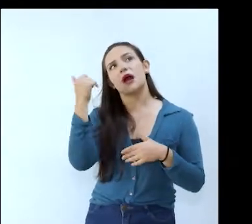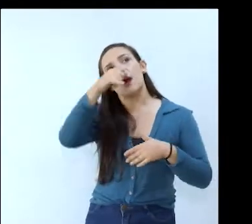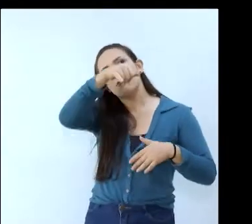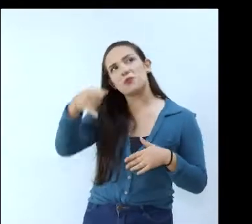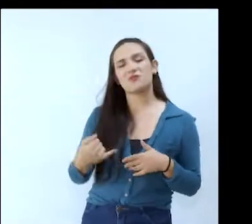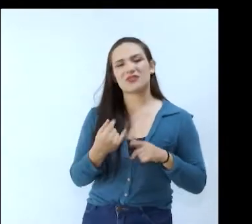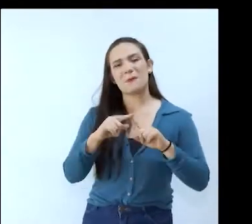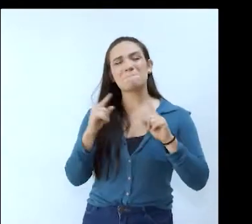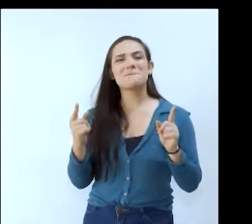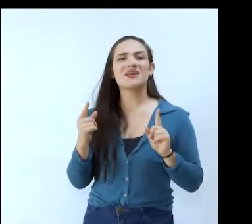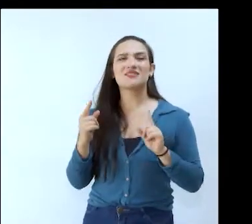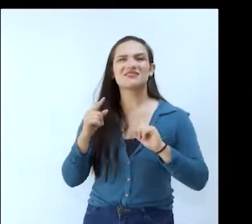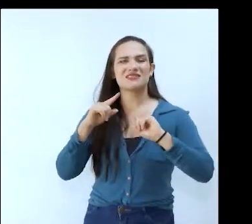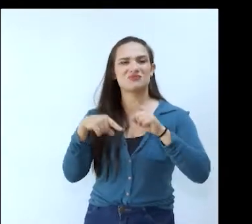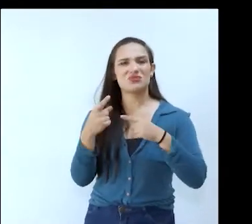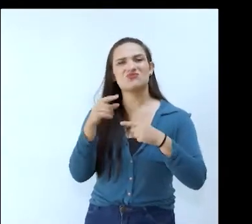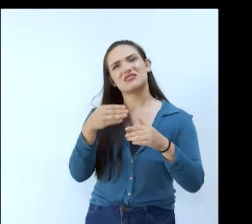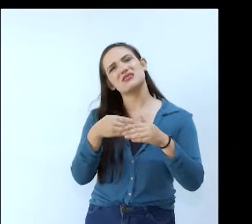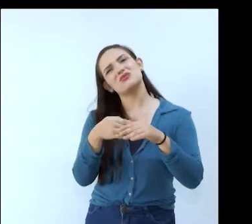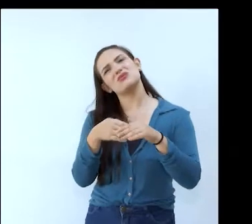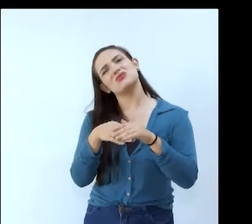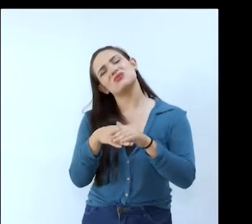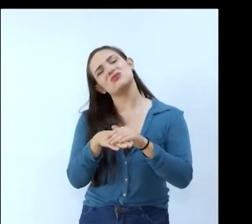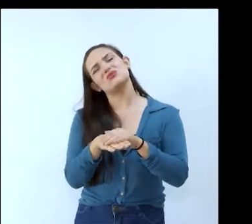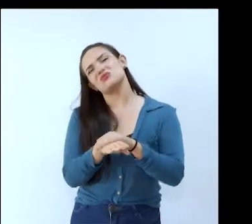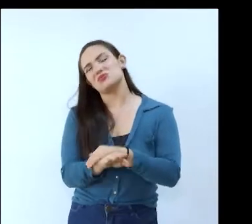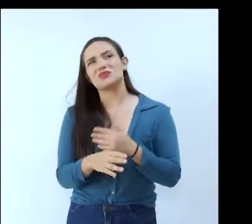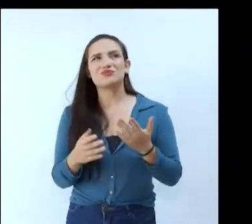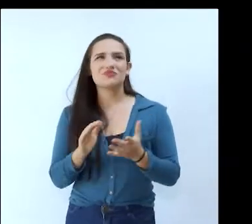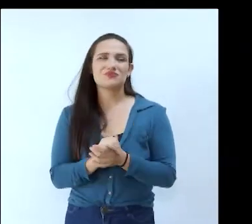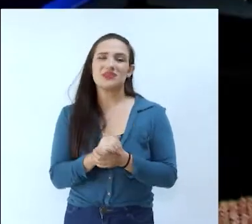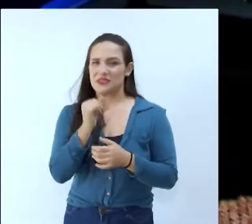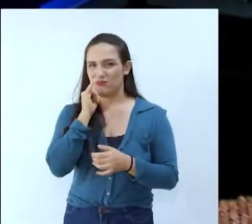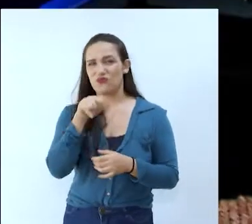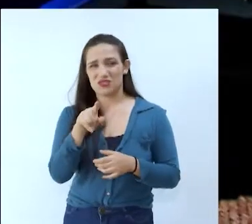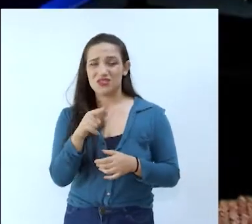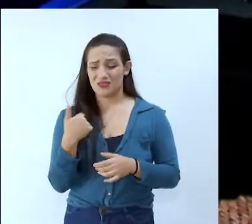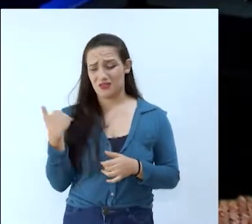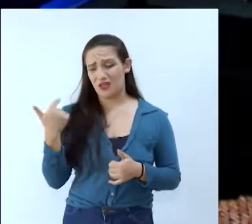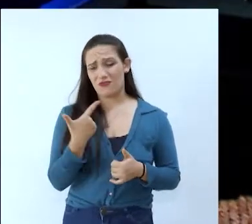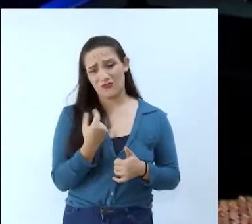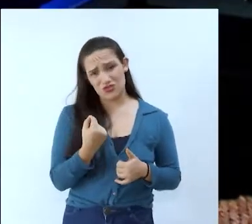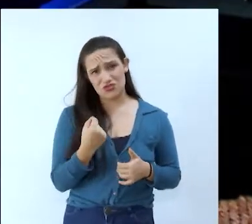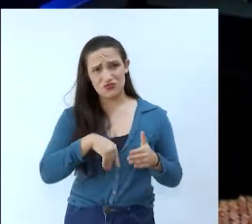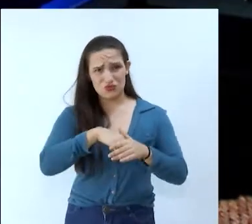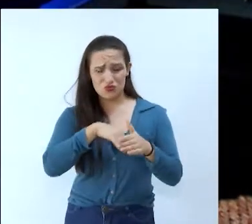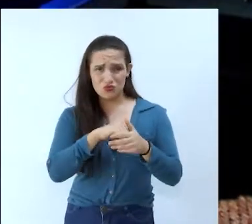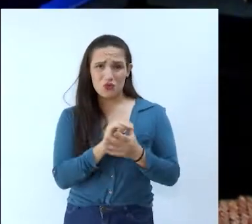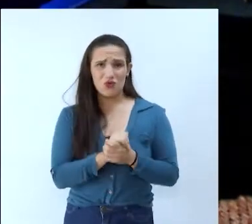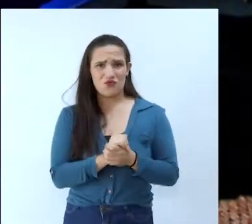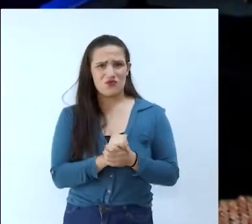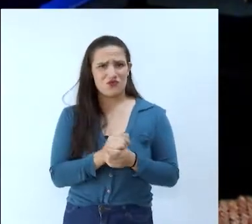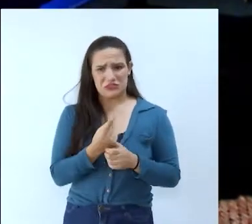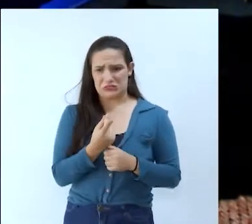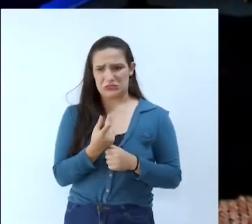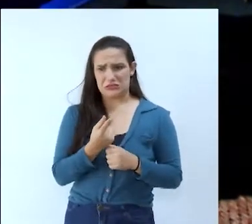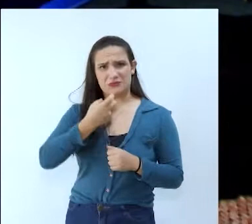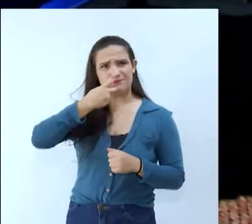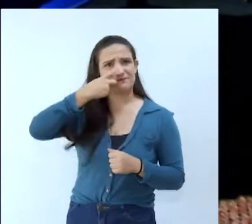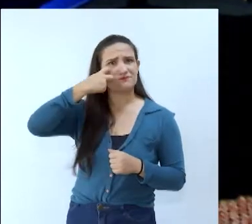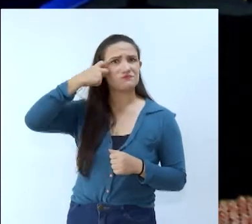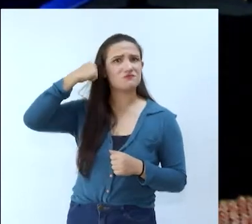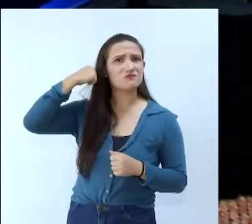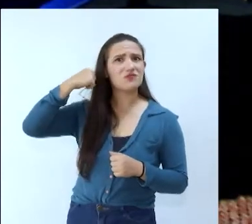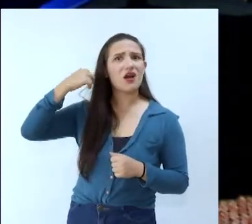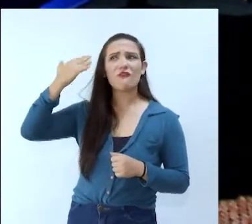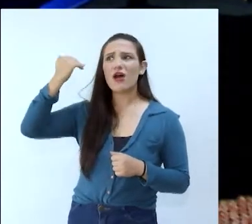você começa a ter nome numa cidade daquela ali, né, cara? Aí você se perde um pouco, né? E você pegou uma fase que o Palmeiras estava muito tempo na fila. Né? Fazia 13